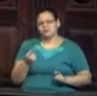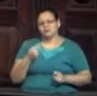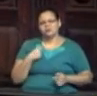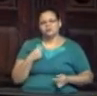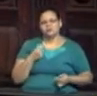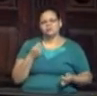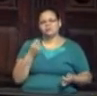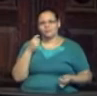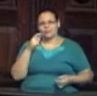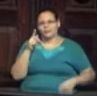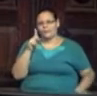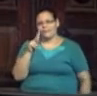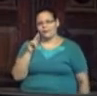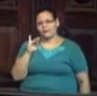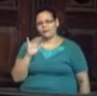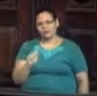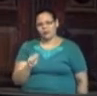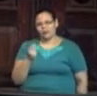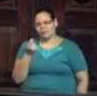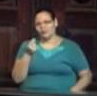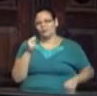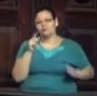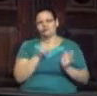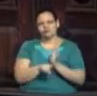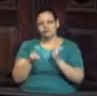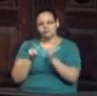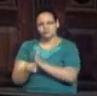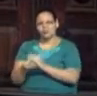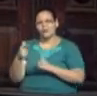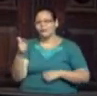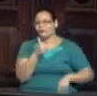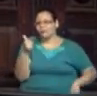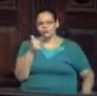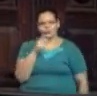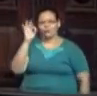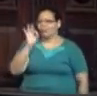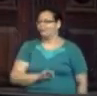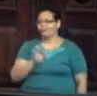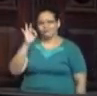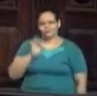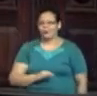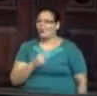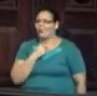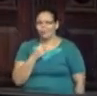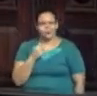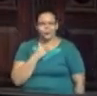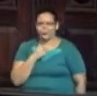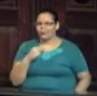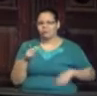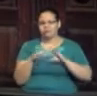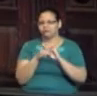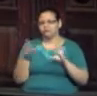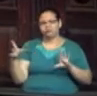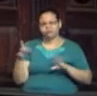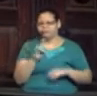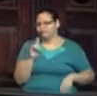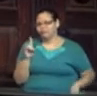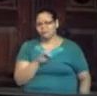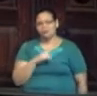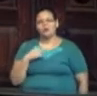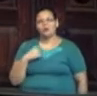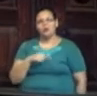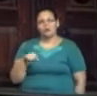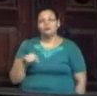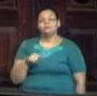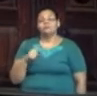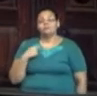contribuição previdenciária elevada a 22%. Não podemos permitir. Nós já refutamos